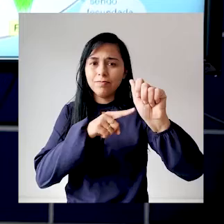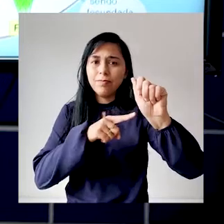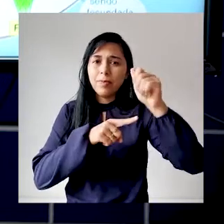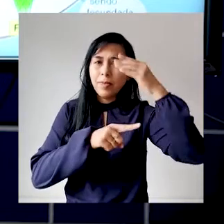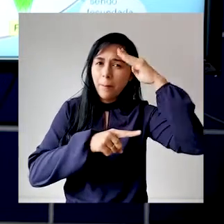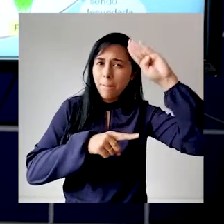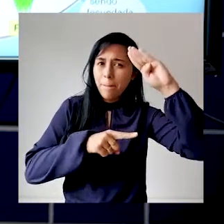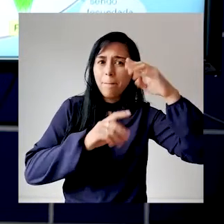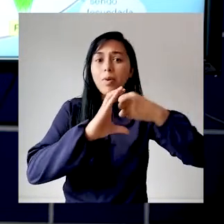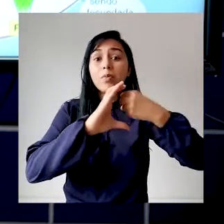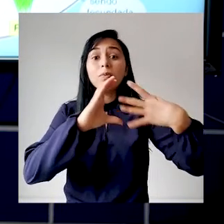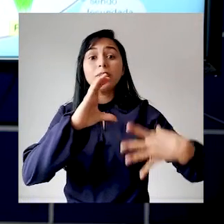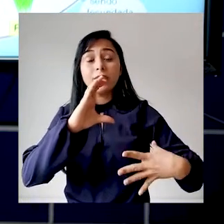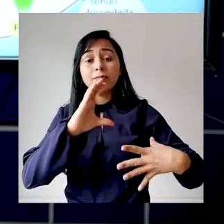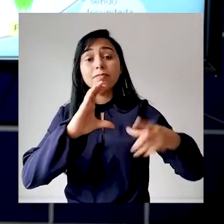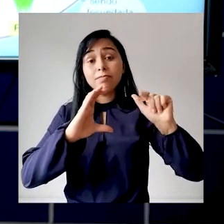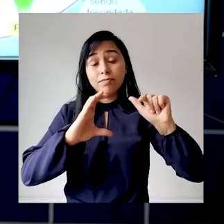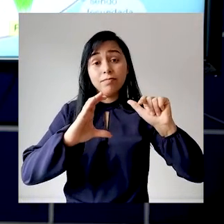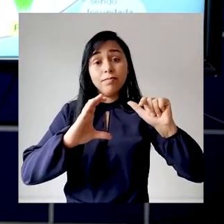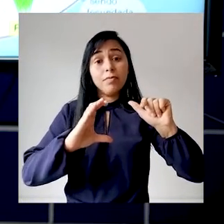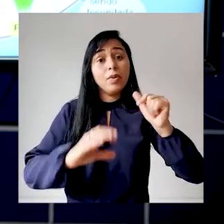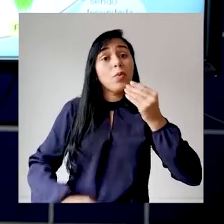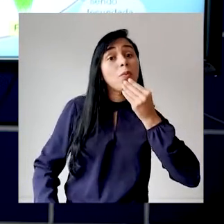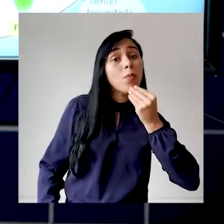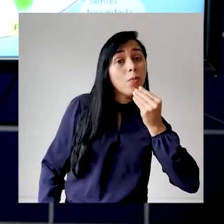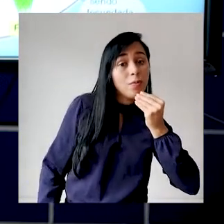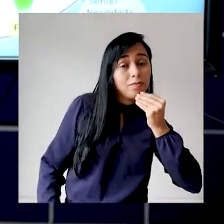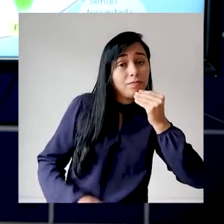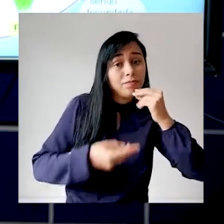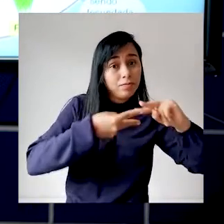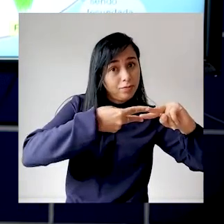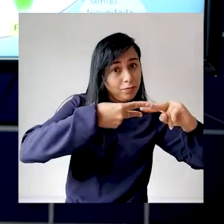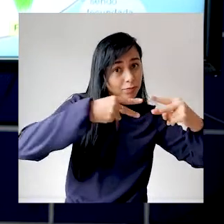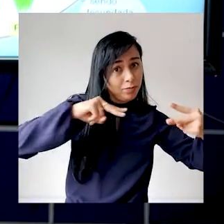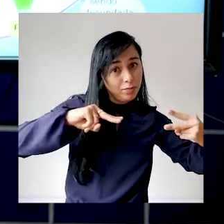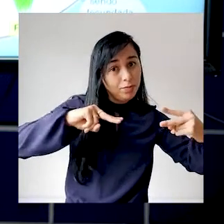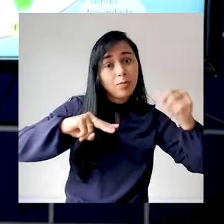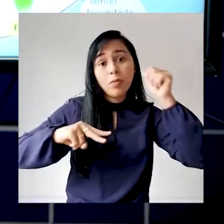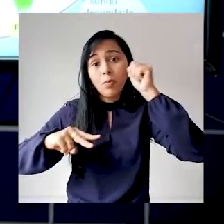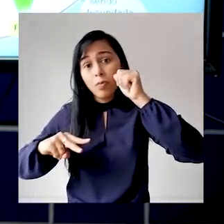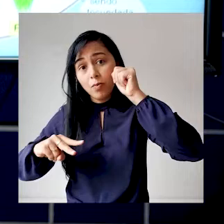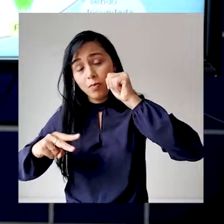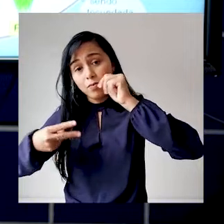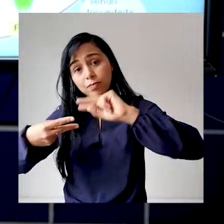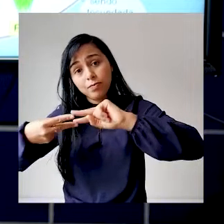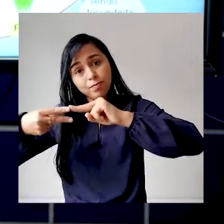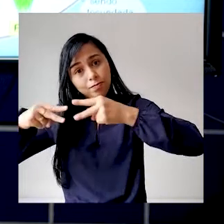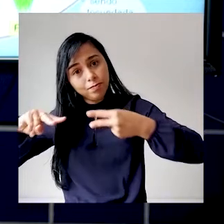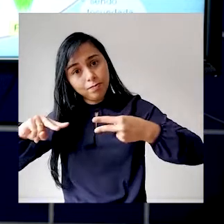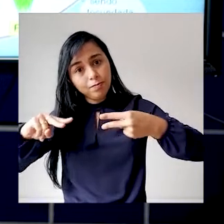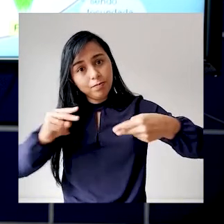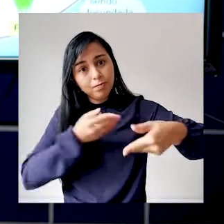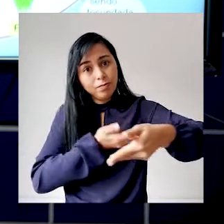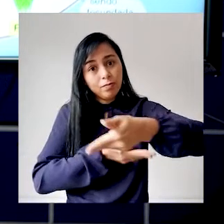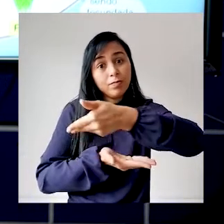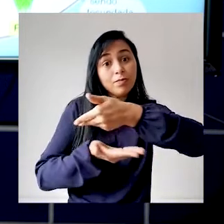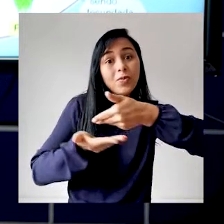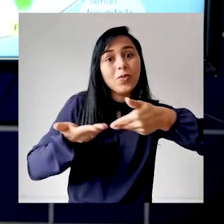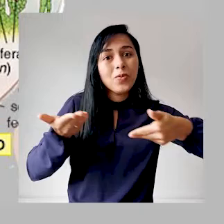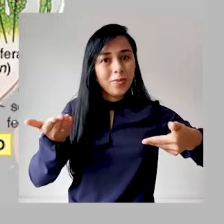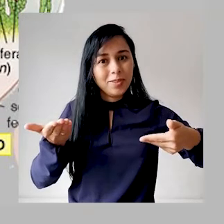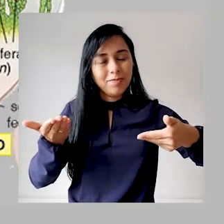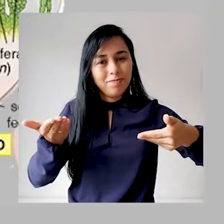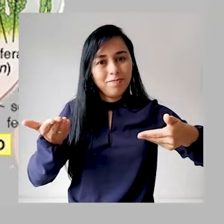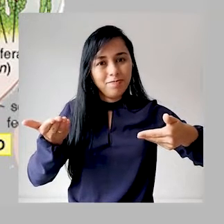A característica dessa reprodução é que haverá, no caso, troca de material